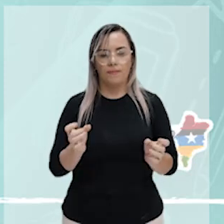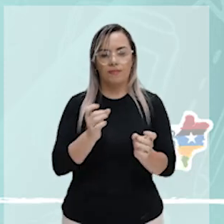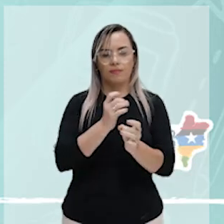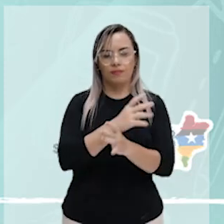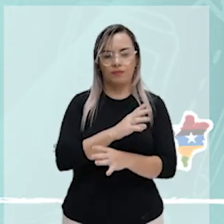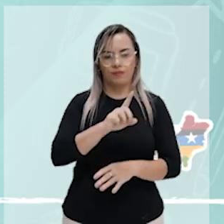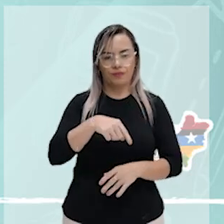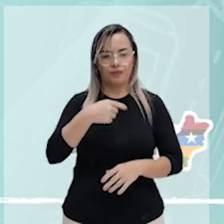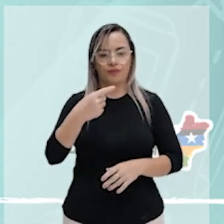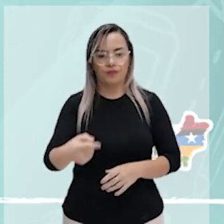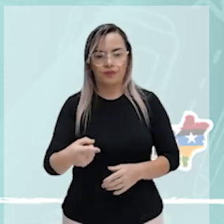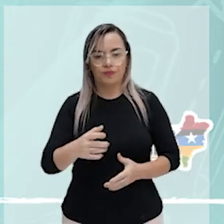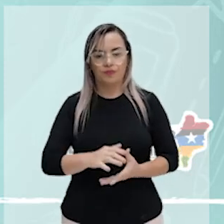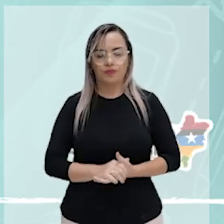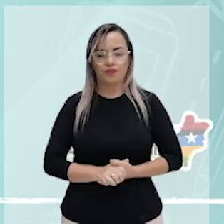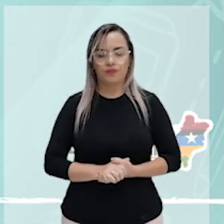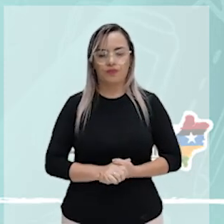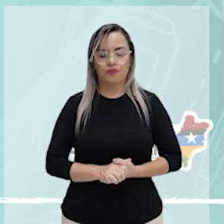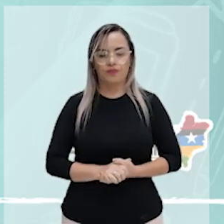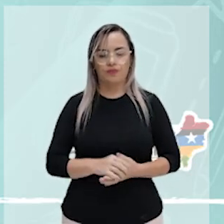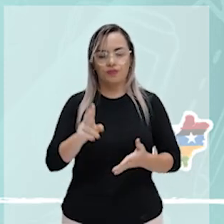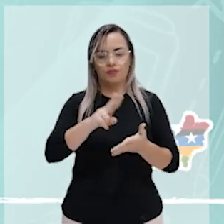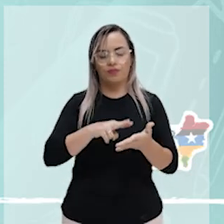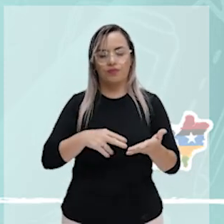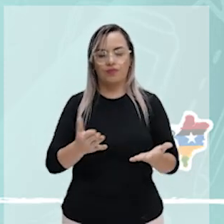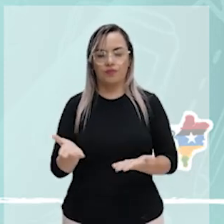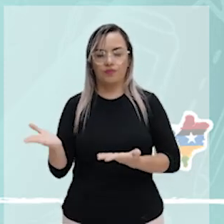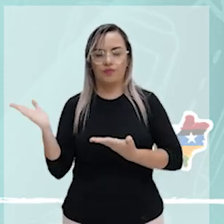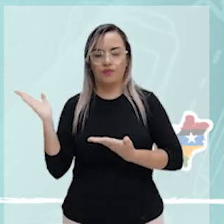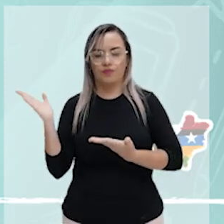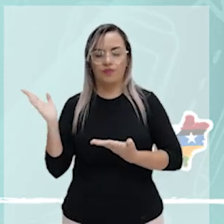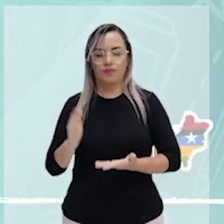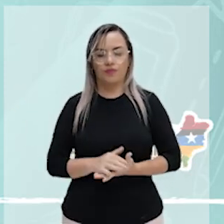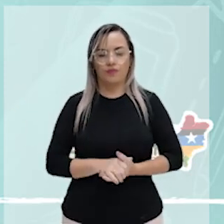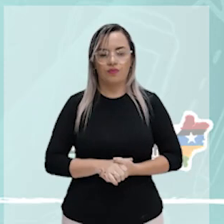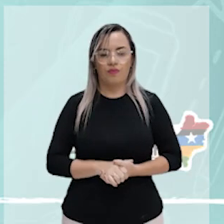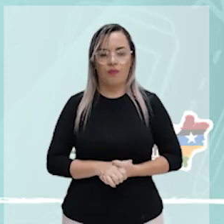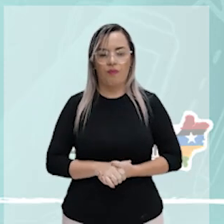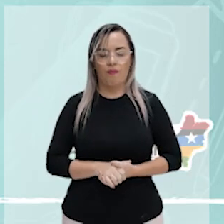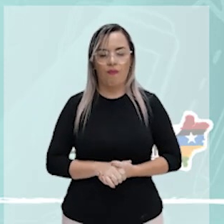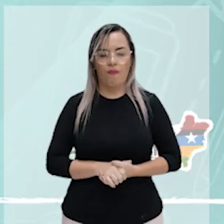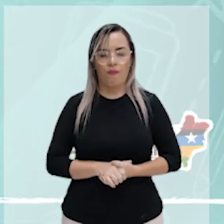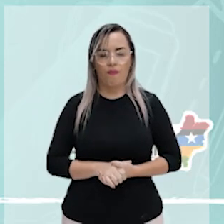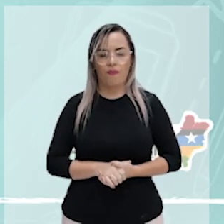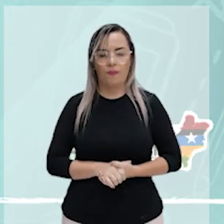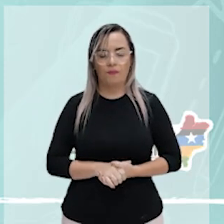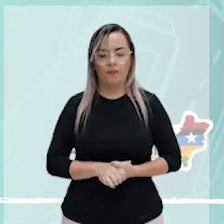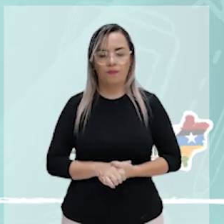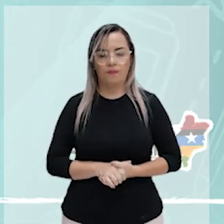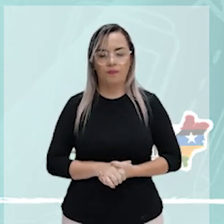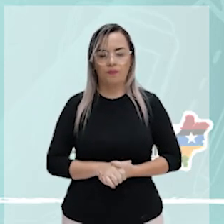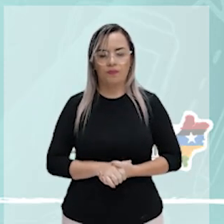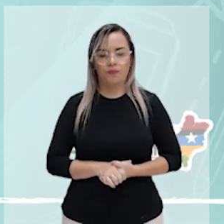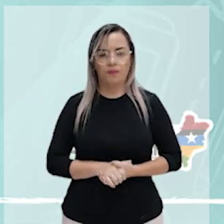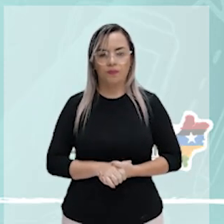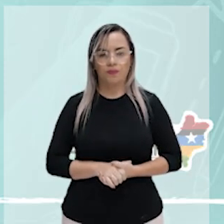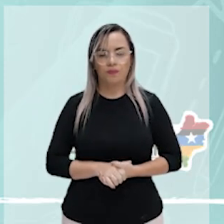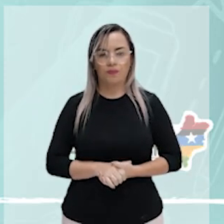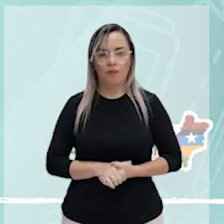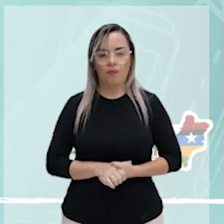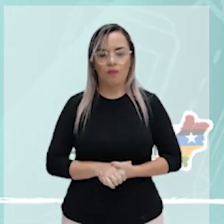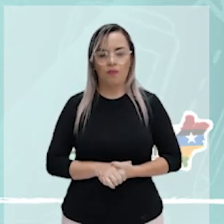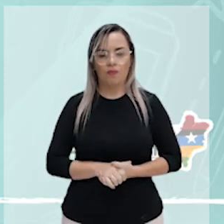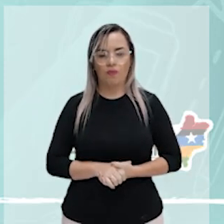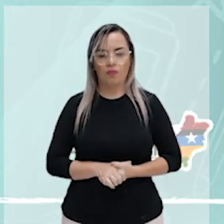ele recusei, Ana Rosa, mas é por tudo. A família de minha mulher sempre foi muito escrupulosa a